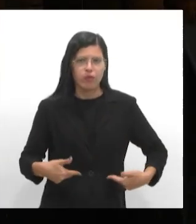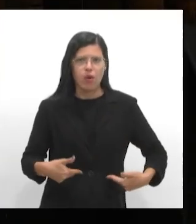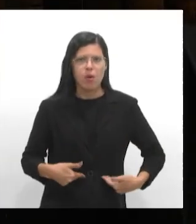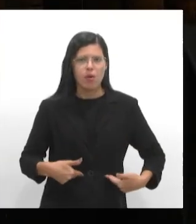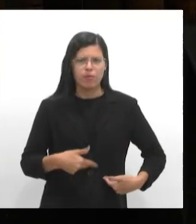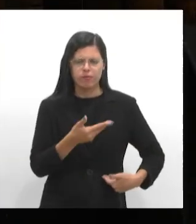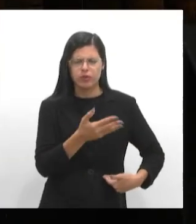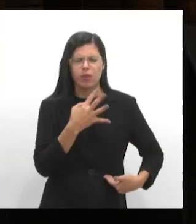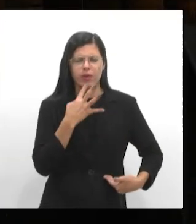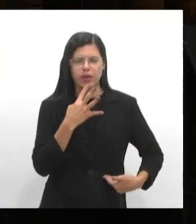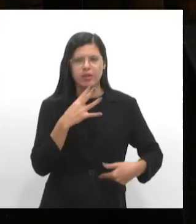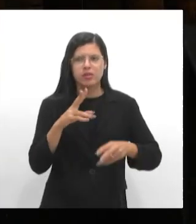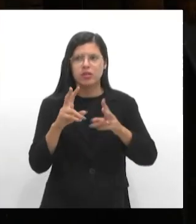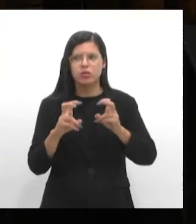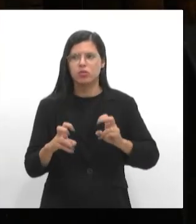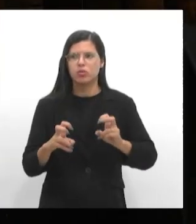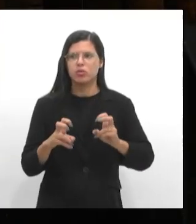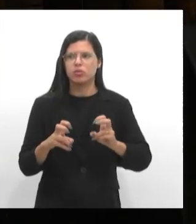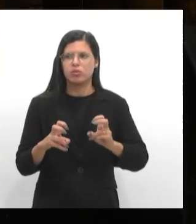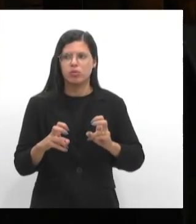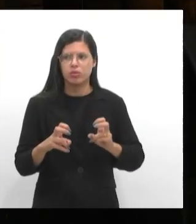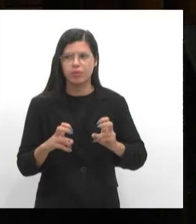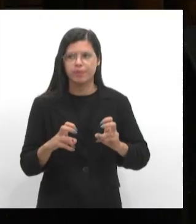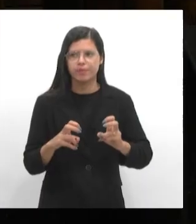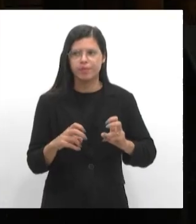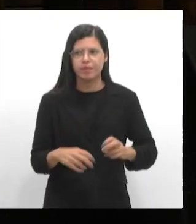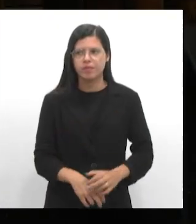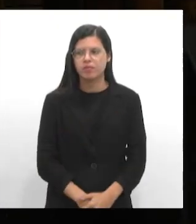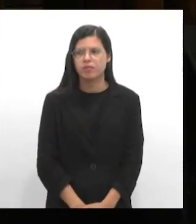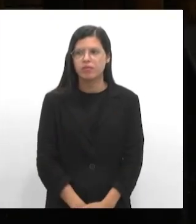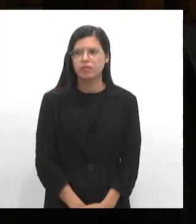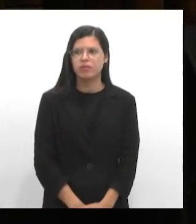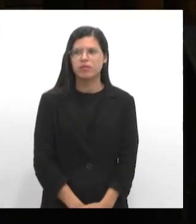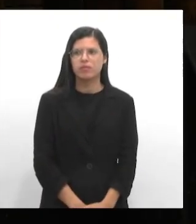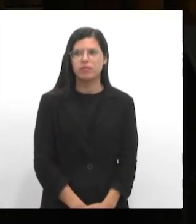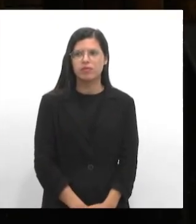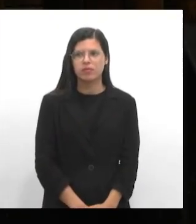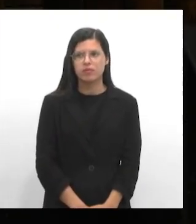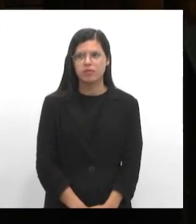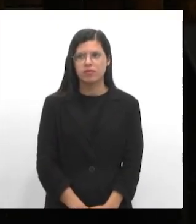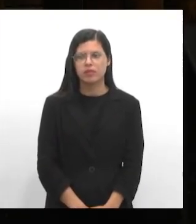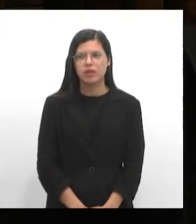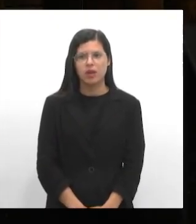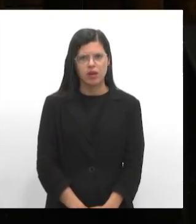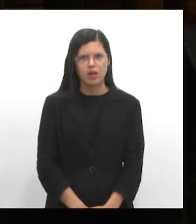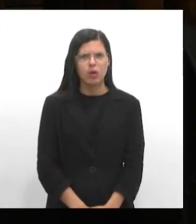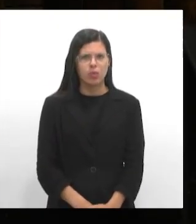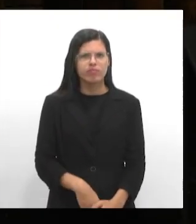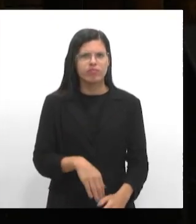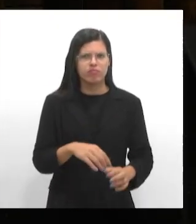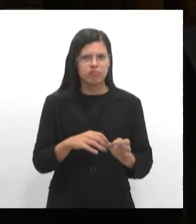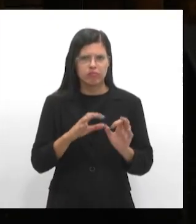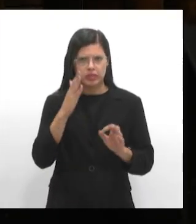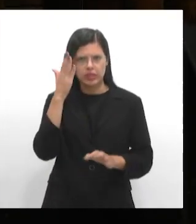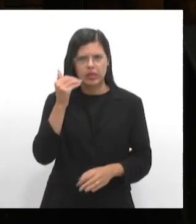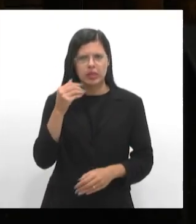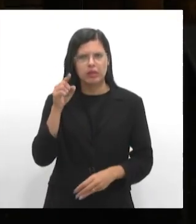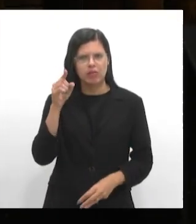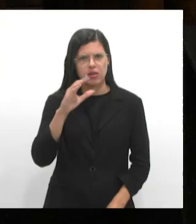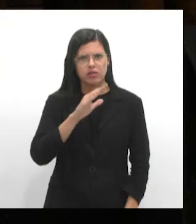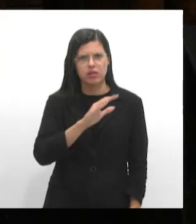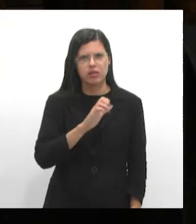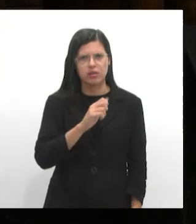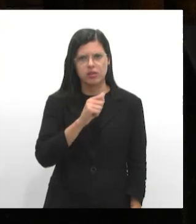assunto, presidente? Porque eu garanto que o senhor deve ter lá na Ceasa